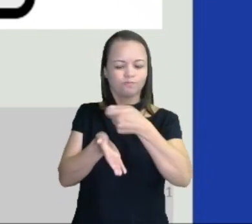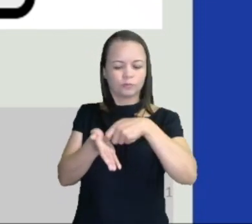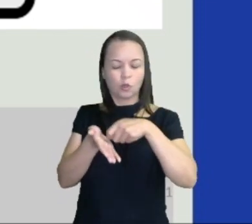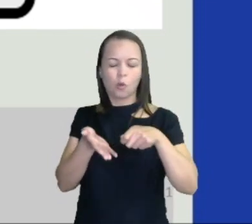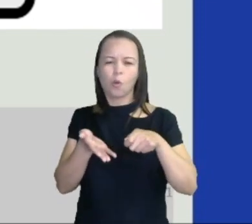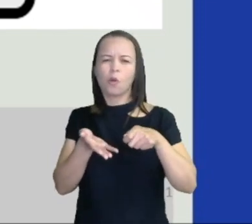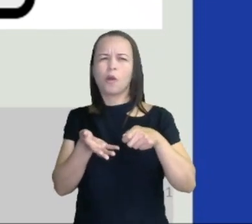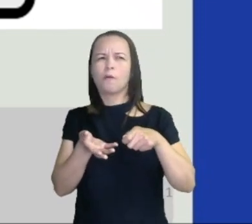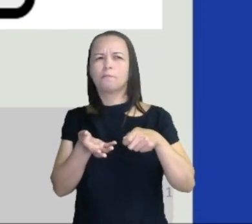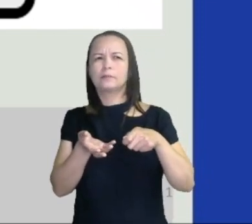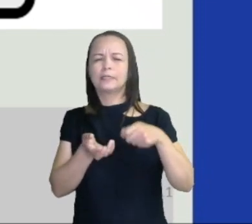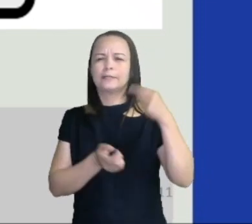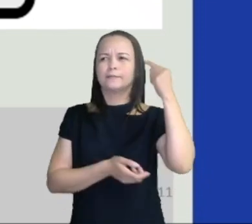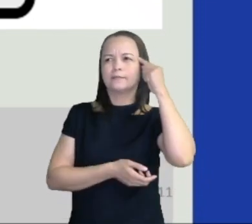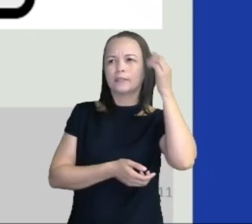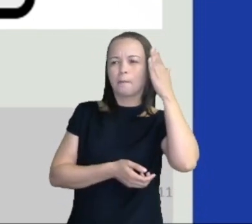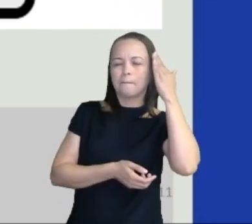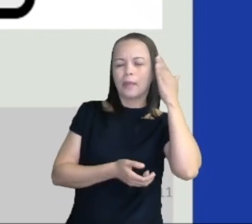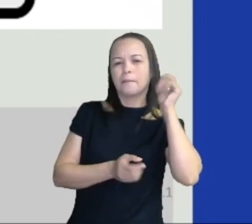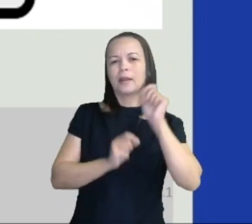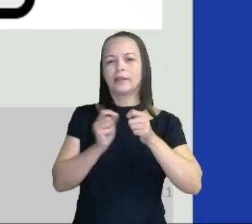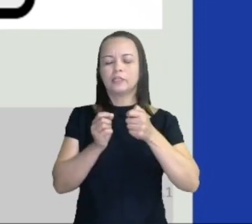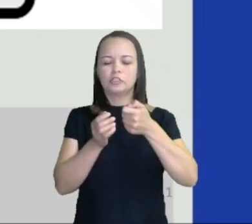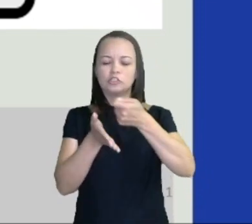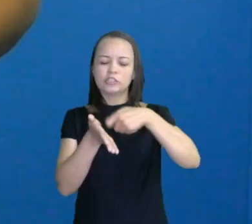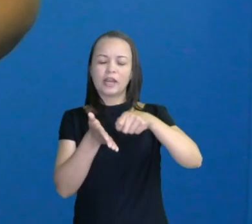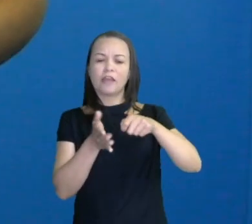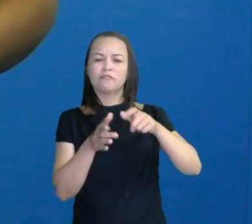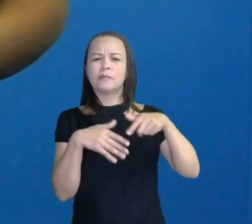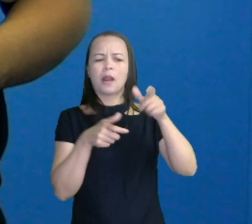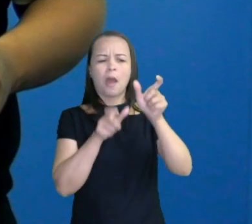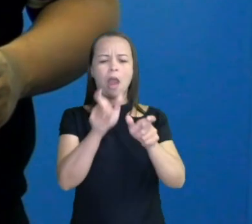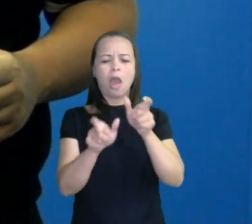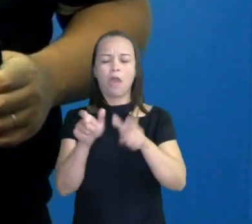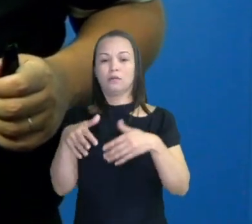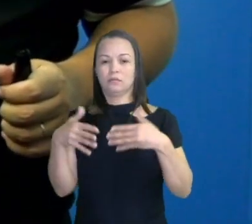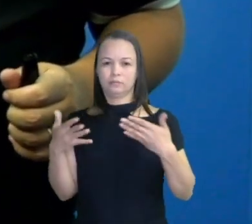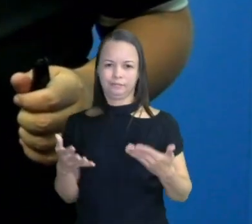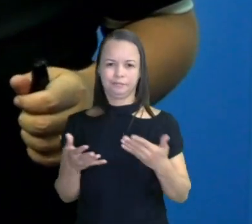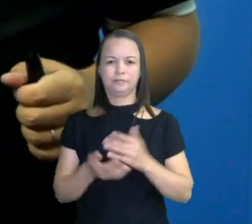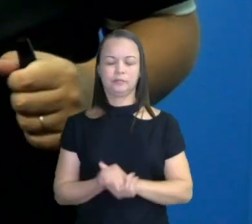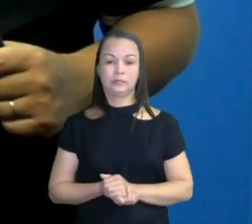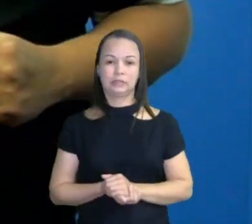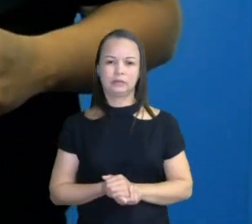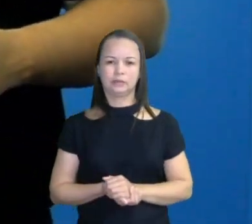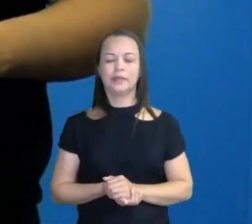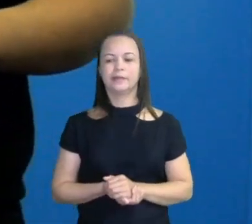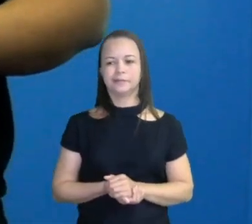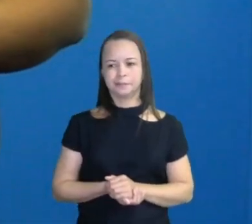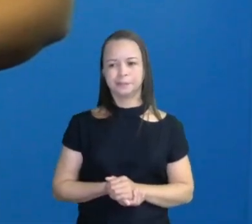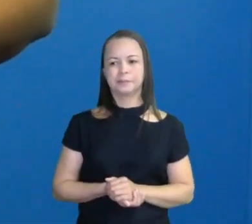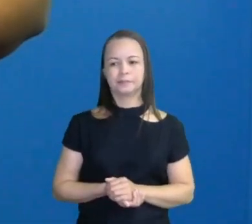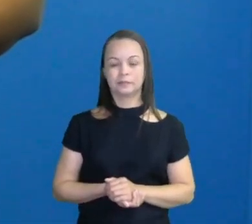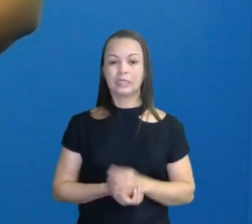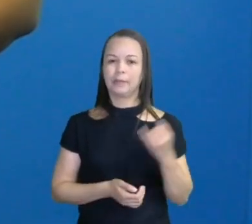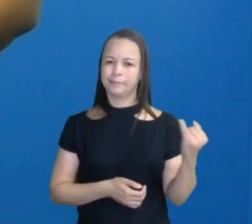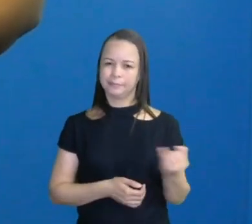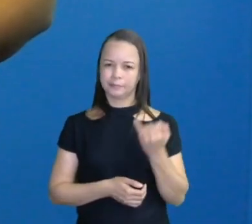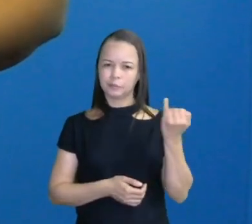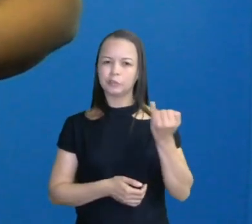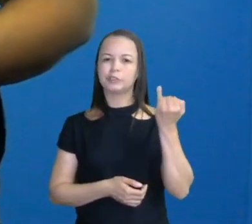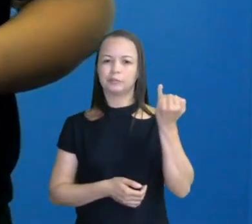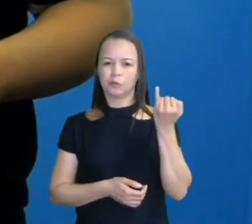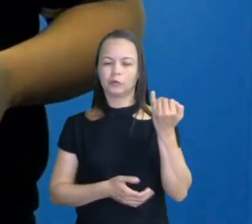quem escreve. Volta para mim. Gente, também, muito